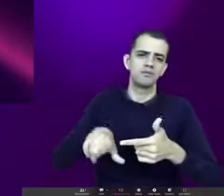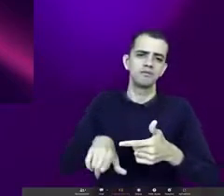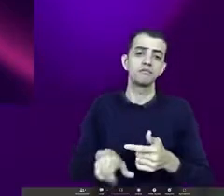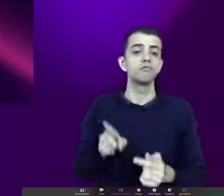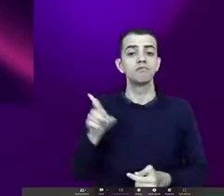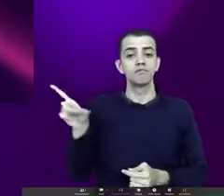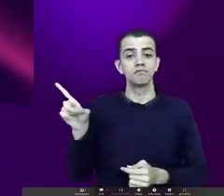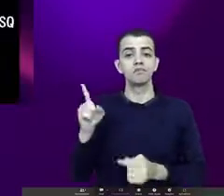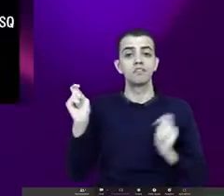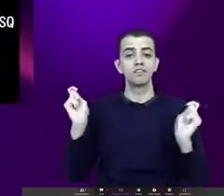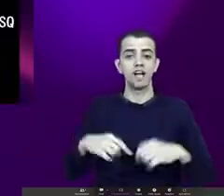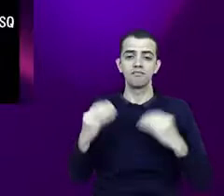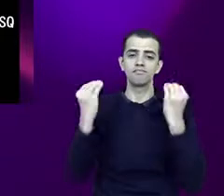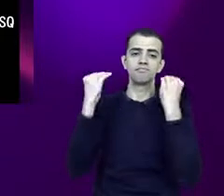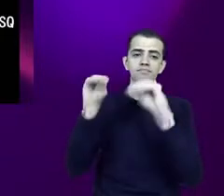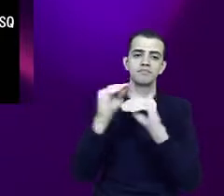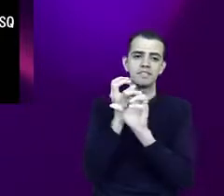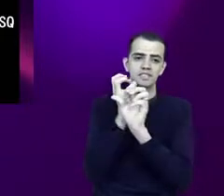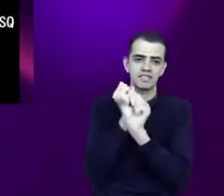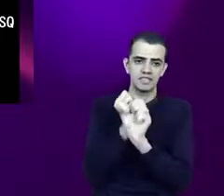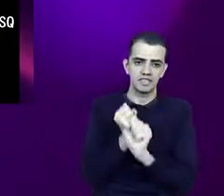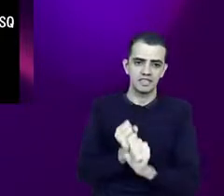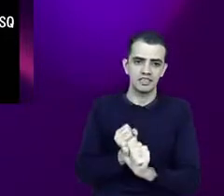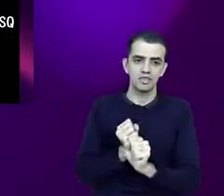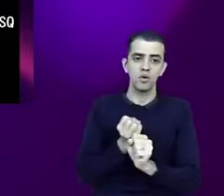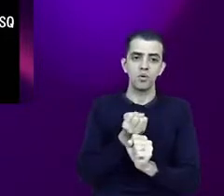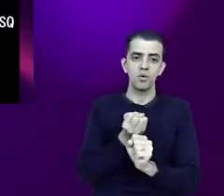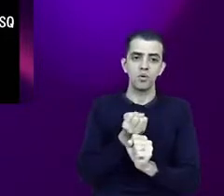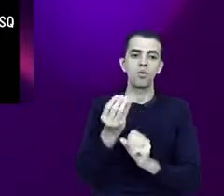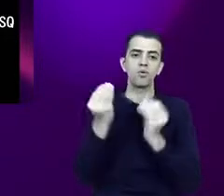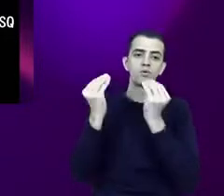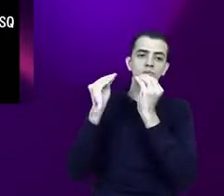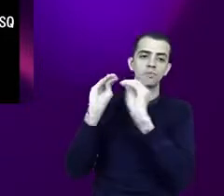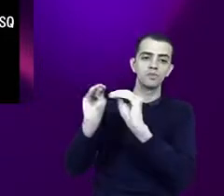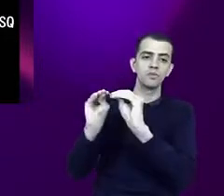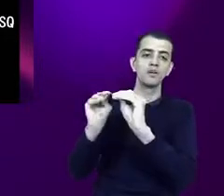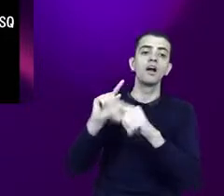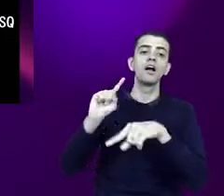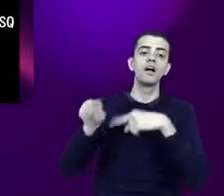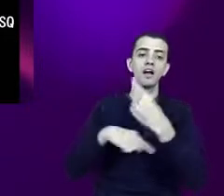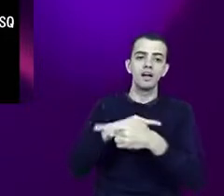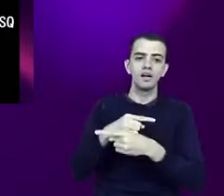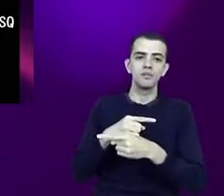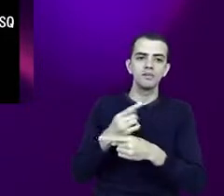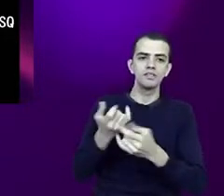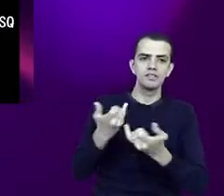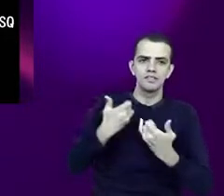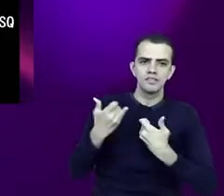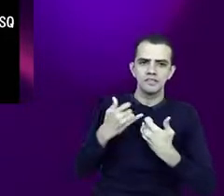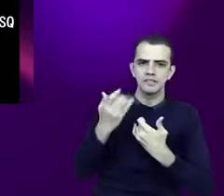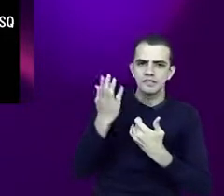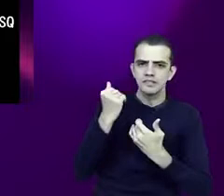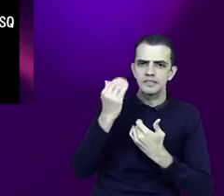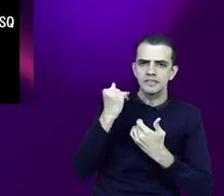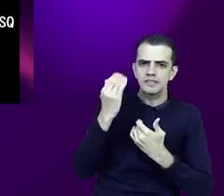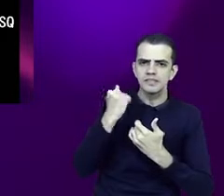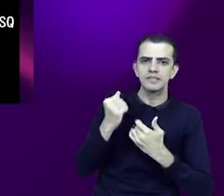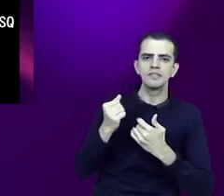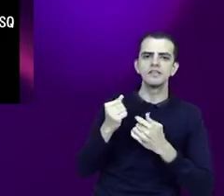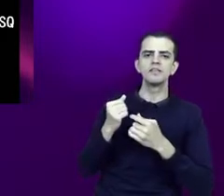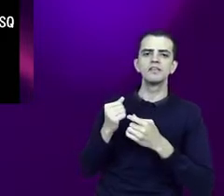valor calculado do slope sacral e a gente utiliza, nesses casos, principalmente